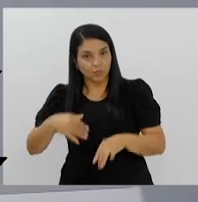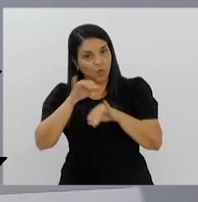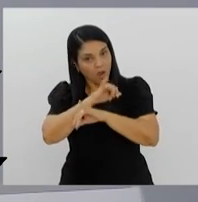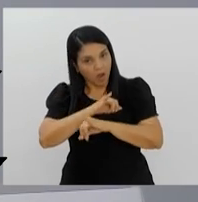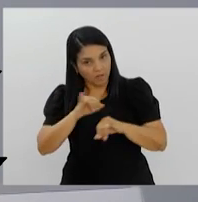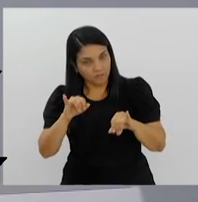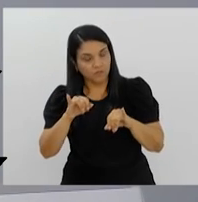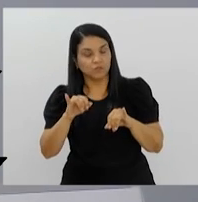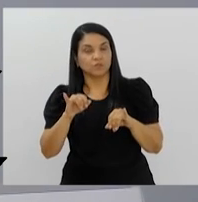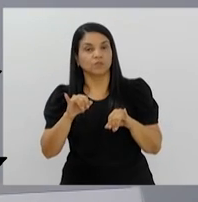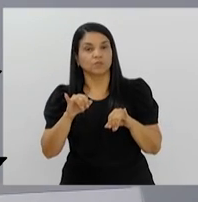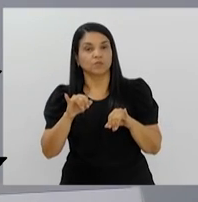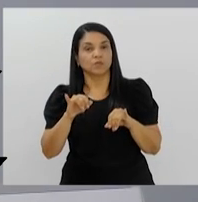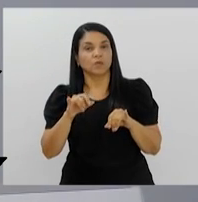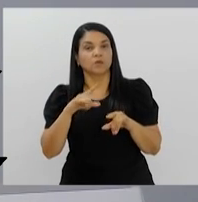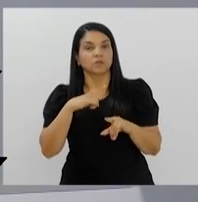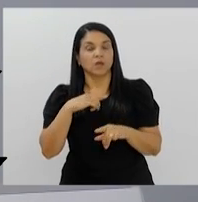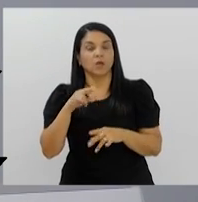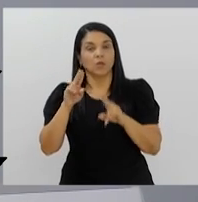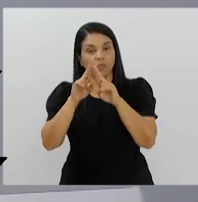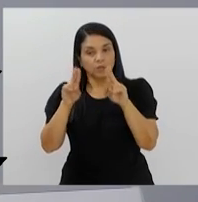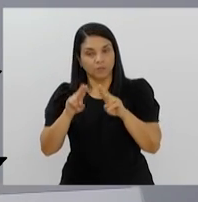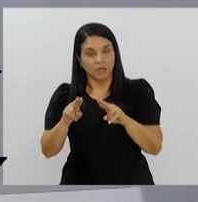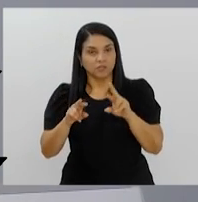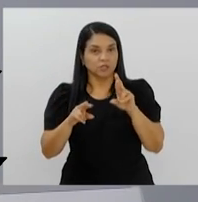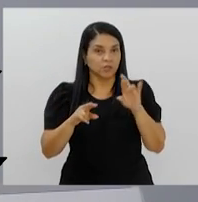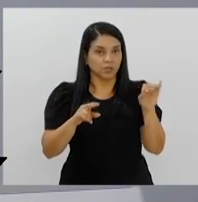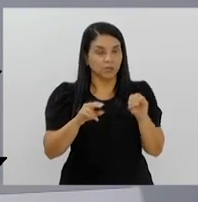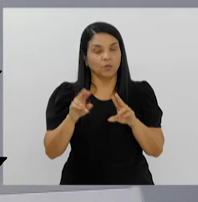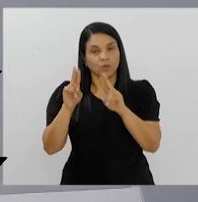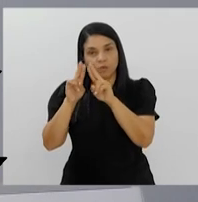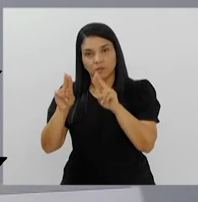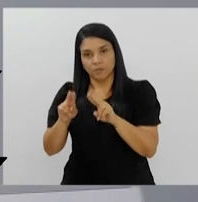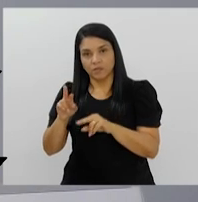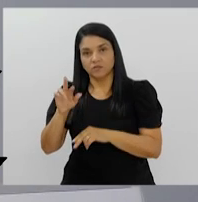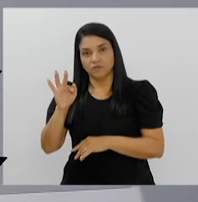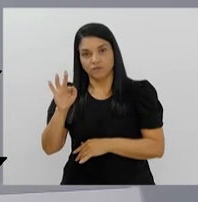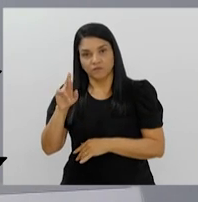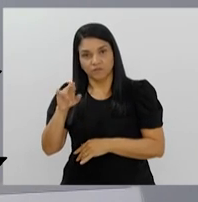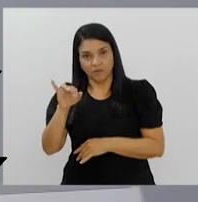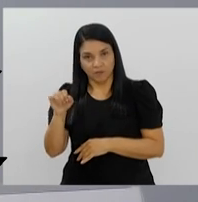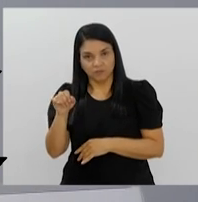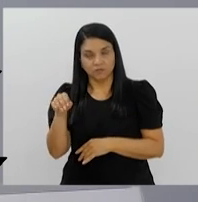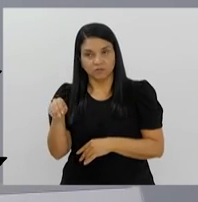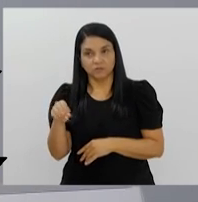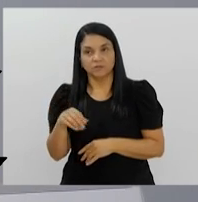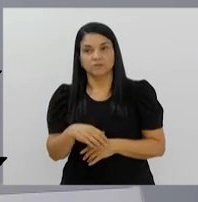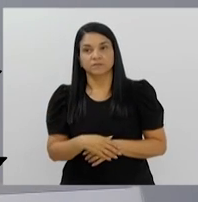comunicação tanto por parte da Unimed Rio quanto por parte da Unimed ferge então